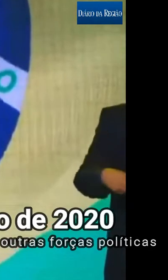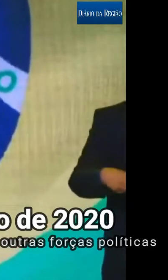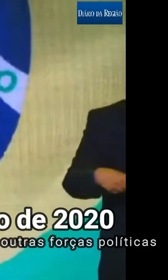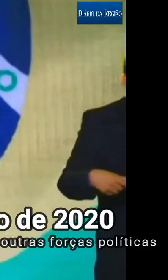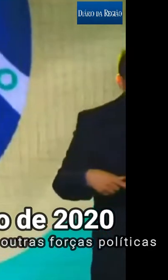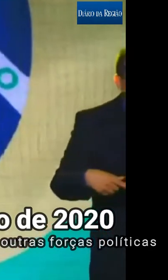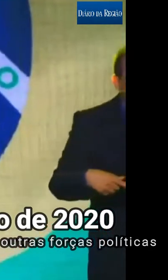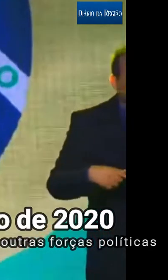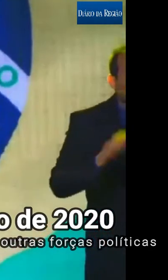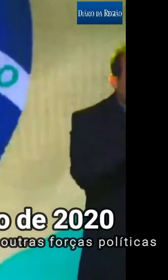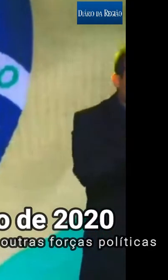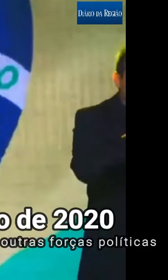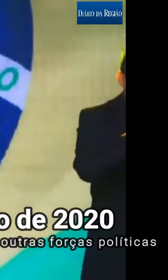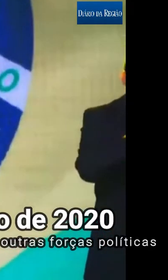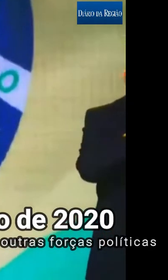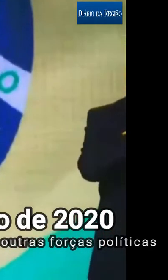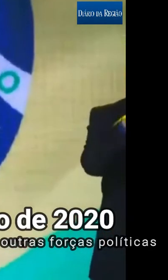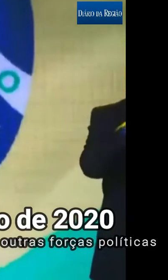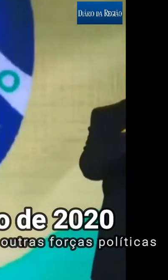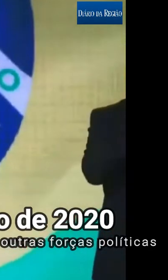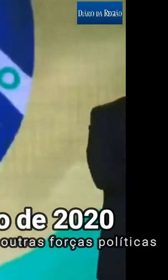pessoal da Ceilândia aqui presente,